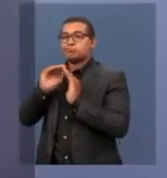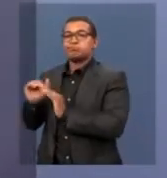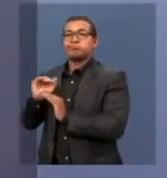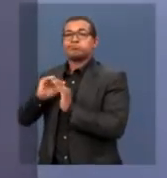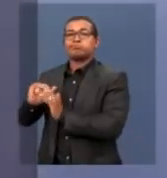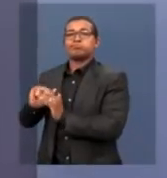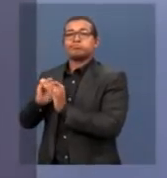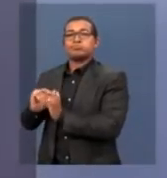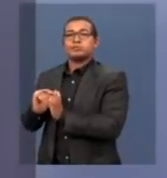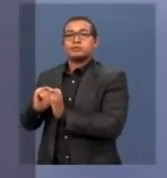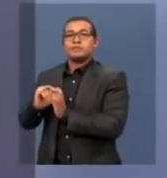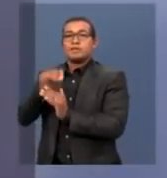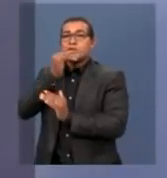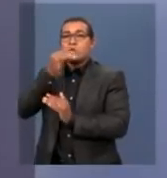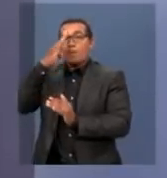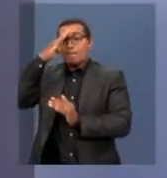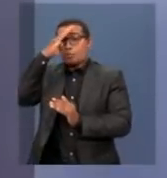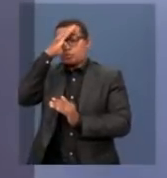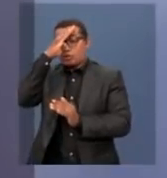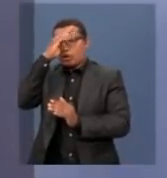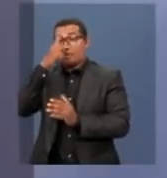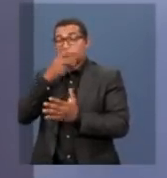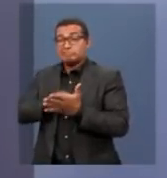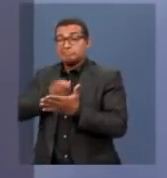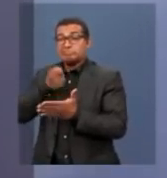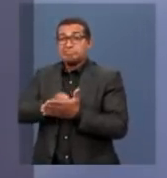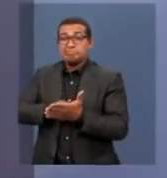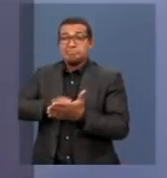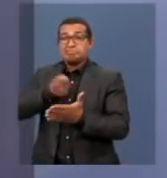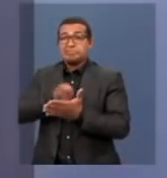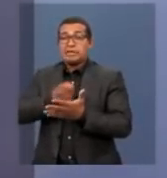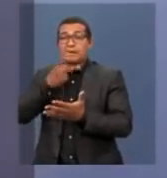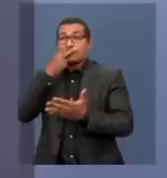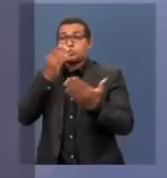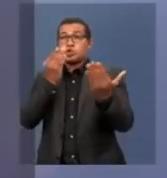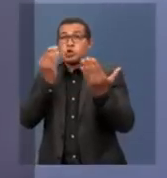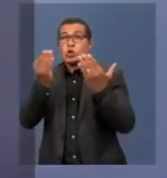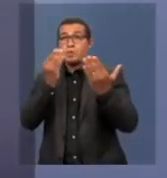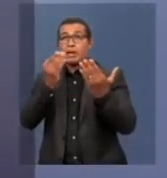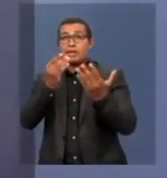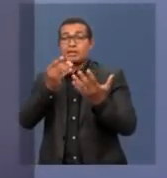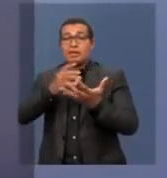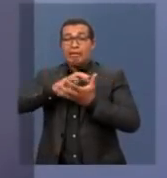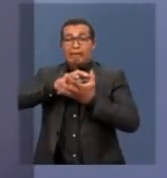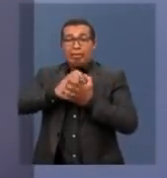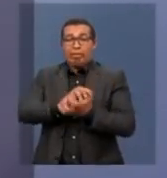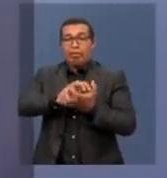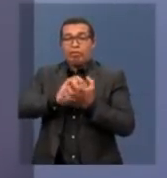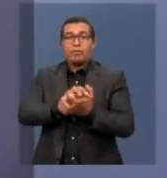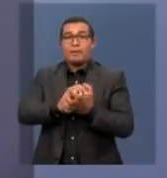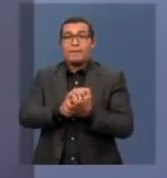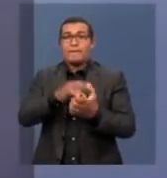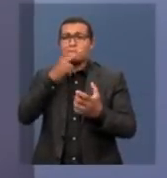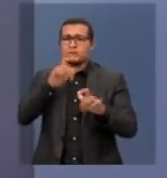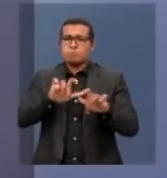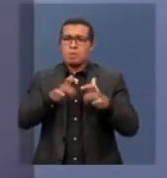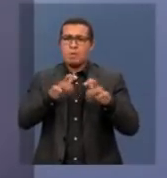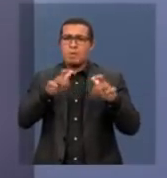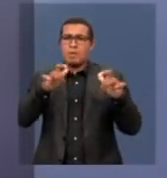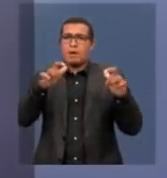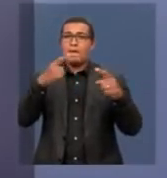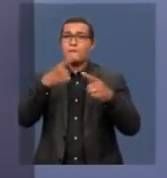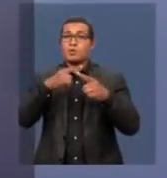funcionar o apanhei ando mais do que pão e está crescendo porque o senhor é radicalmente contra as